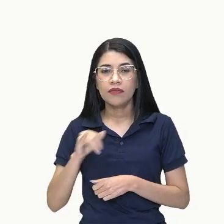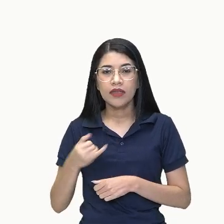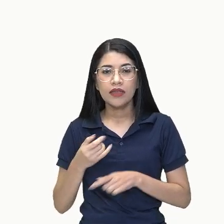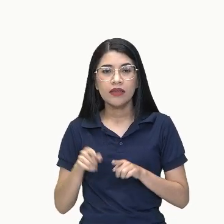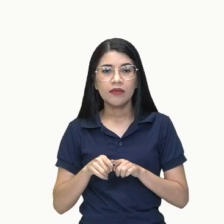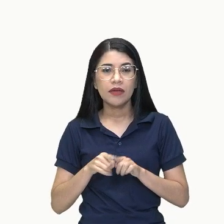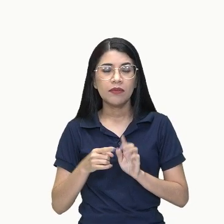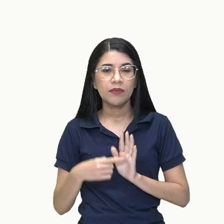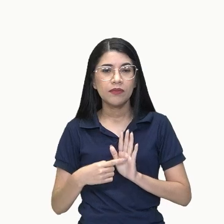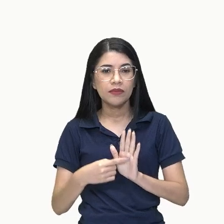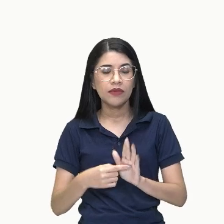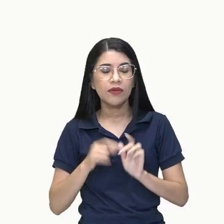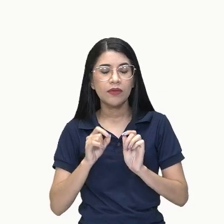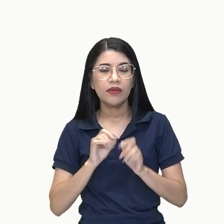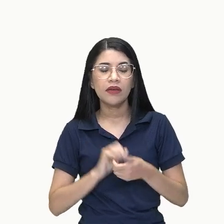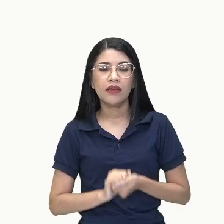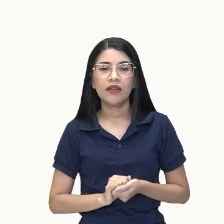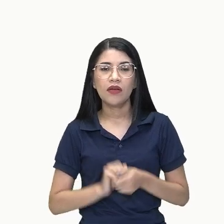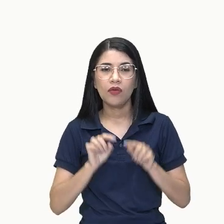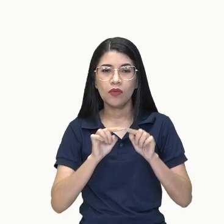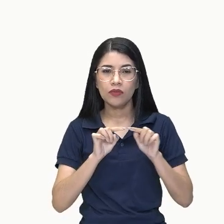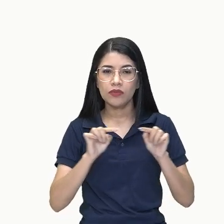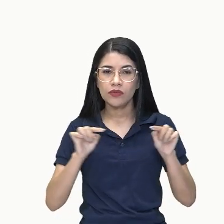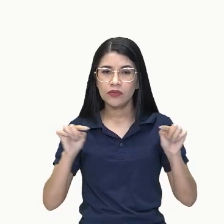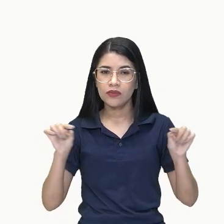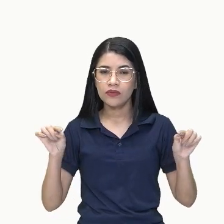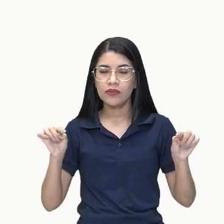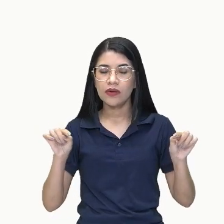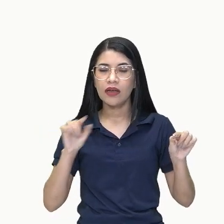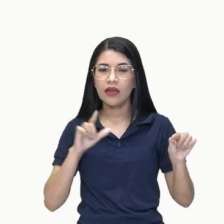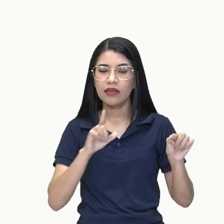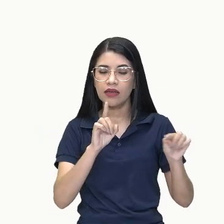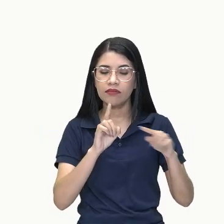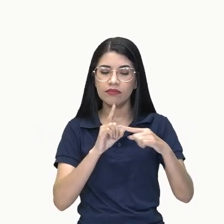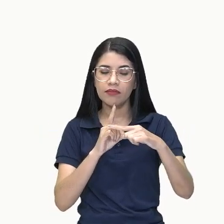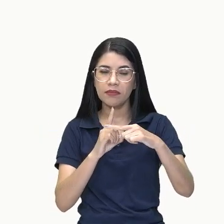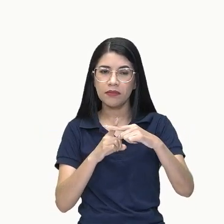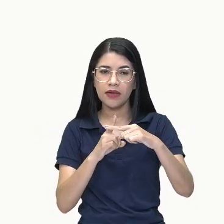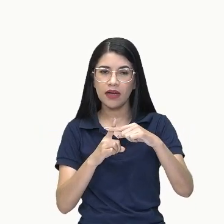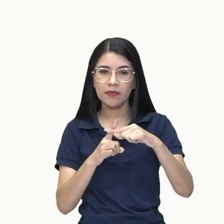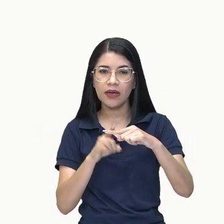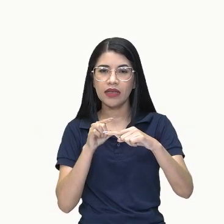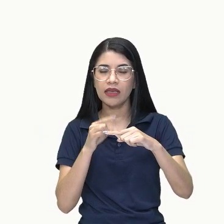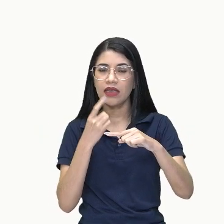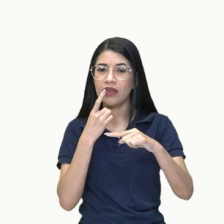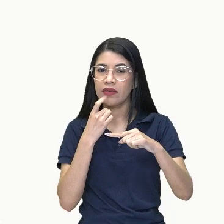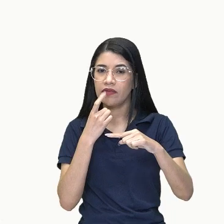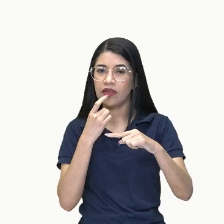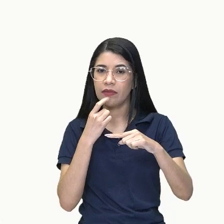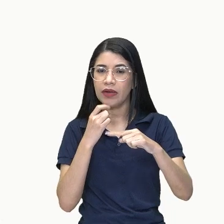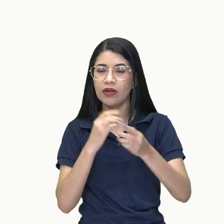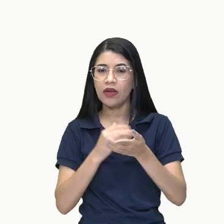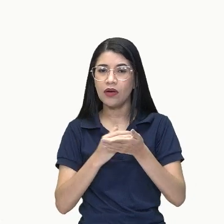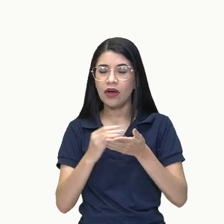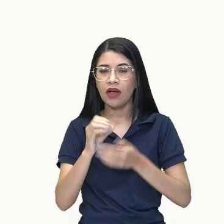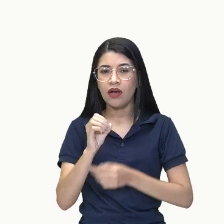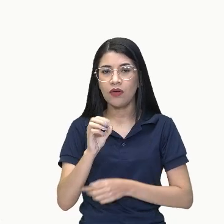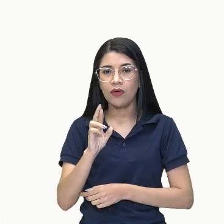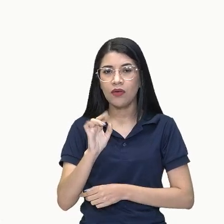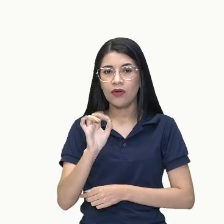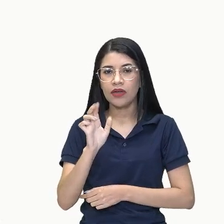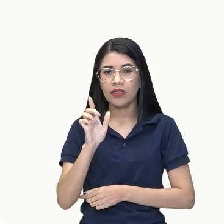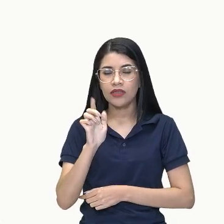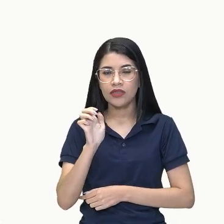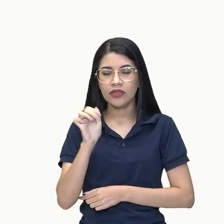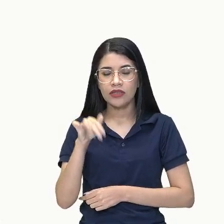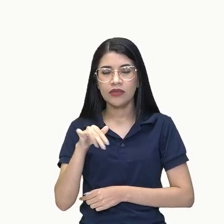que este ponto que passa bem aqui, ó, no encontro, este ponto é a origem. Você percebe que é